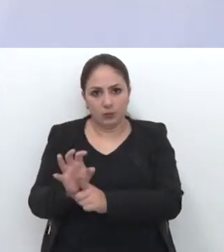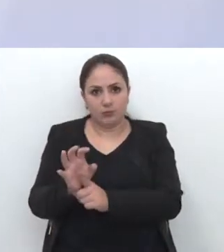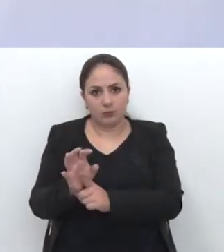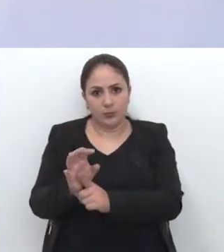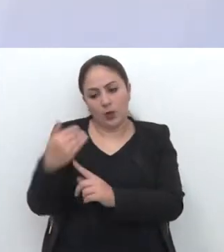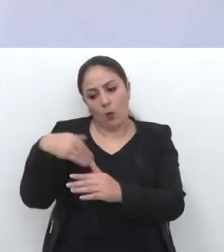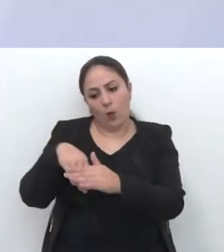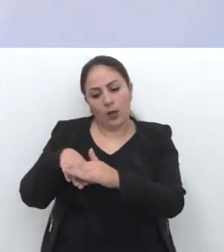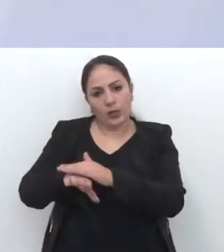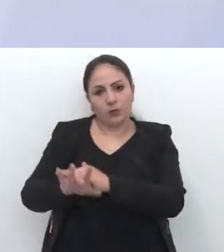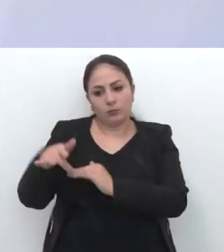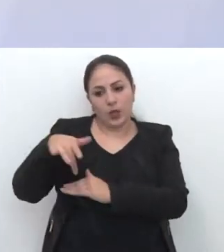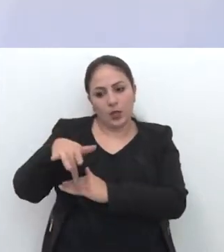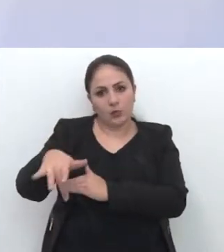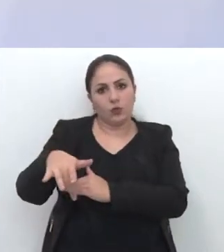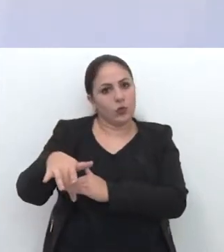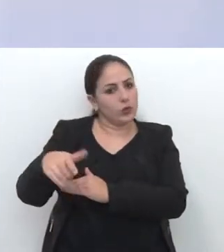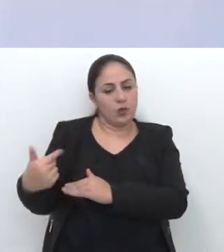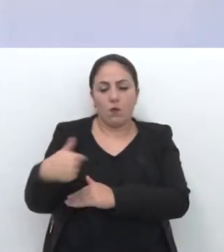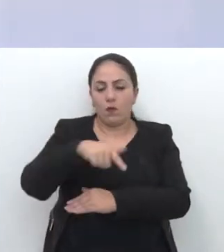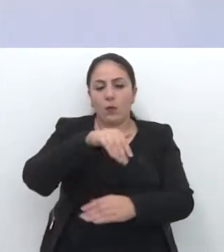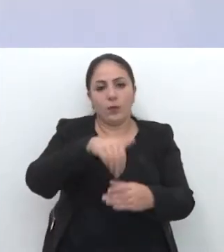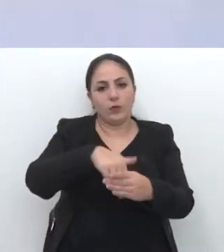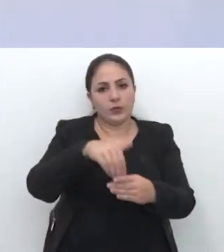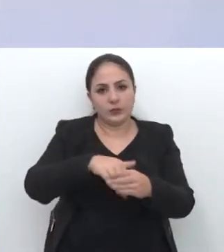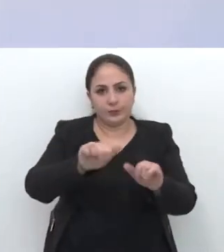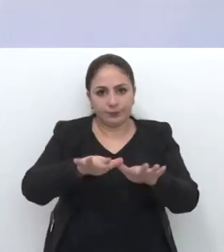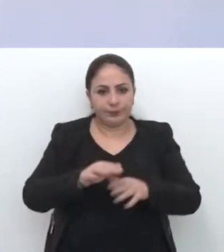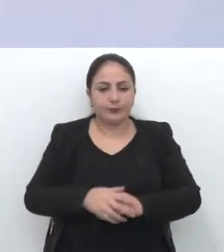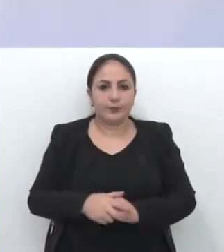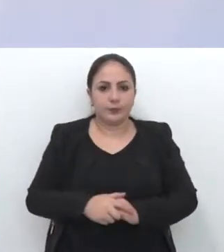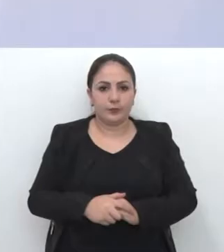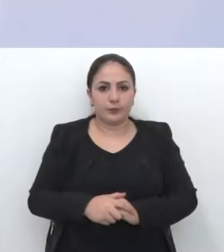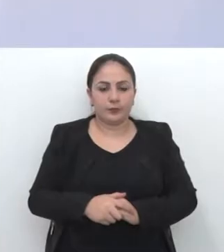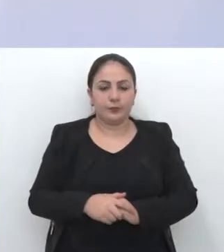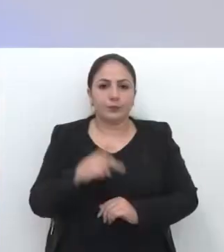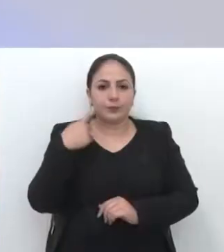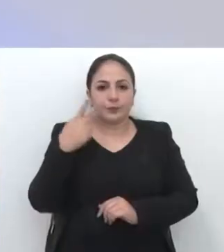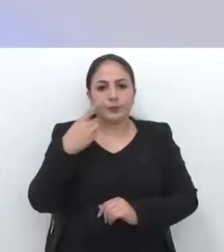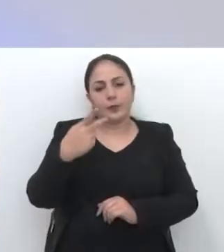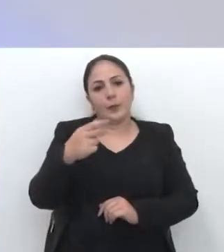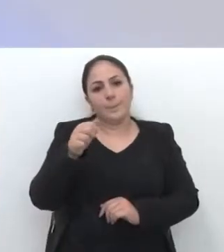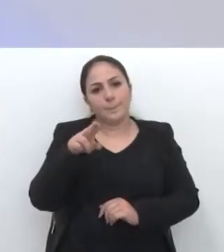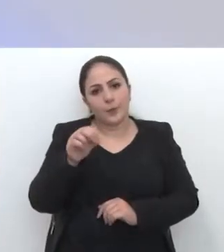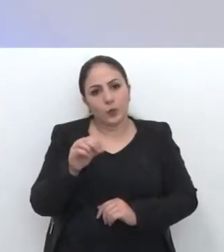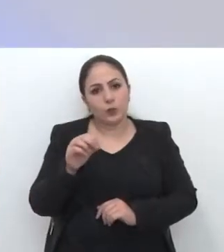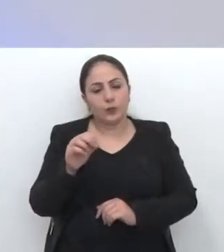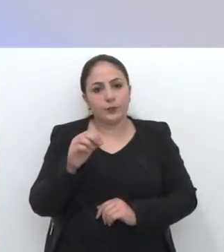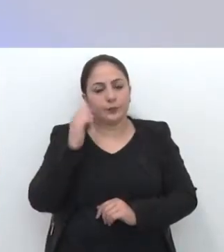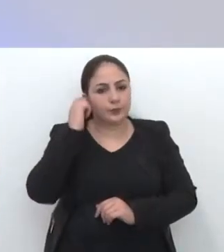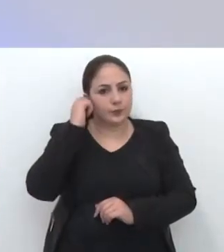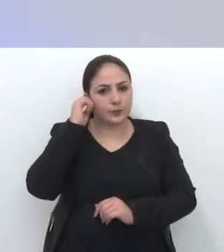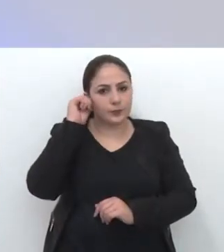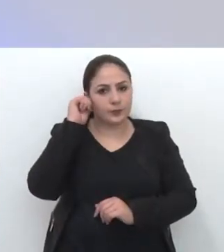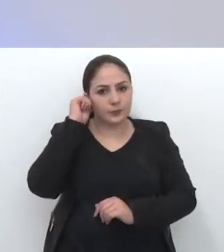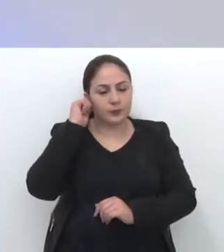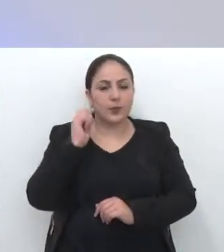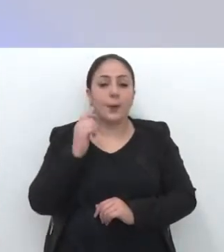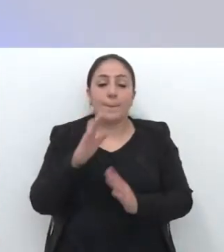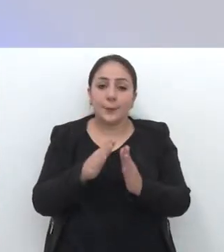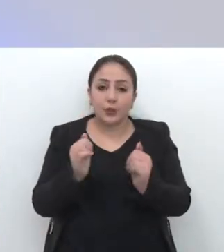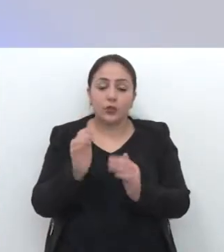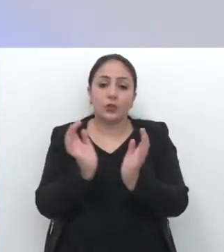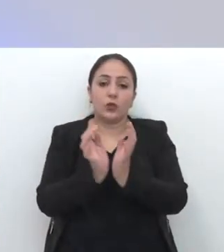pareceres contrários, ele será arquivado e não irá para a votação do plenário. O vereador Paulo Necli pediu